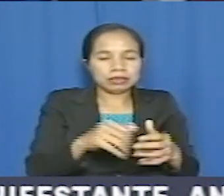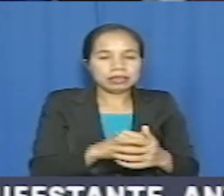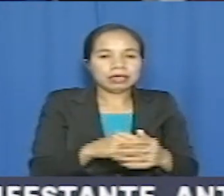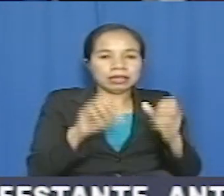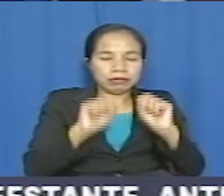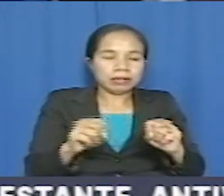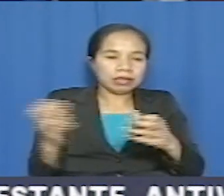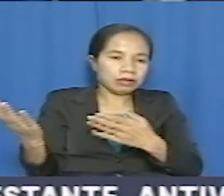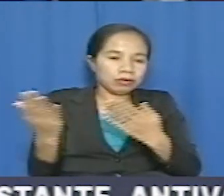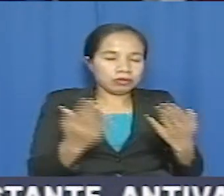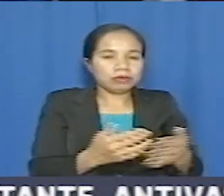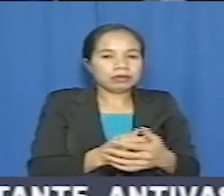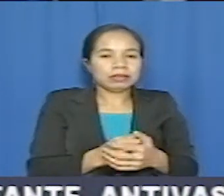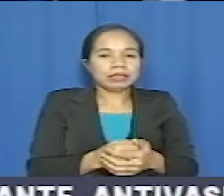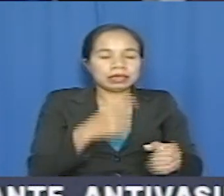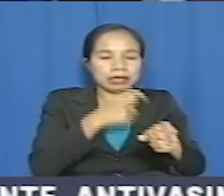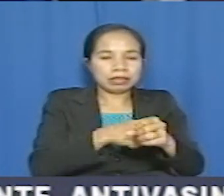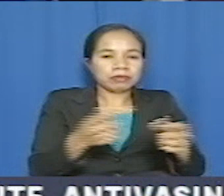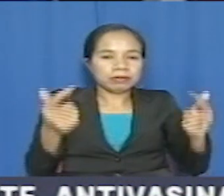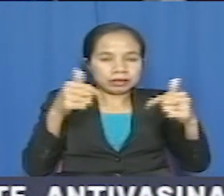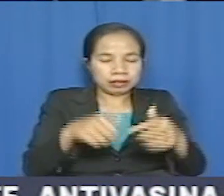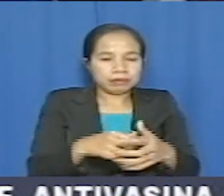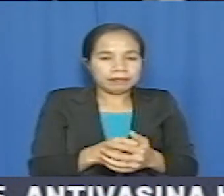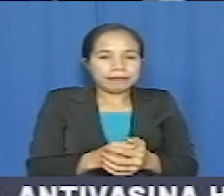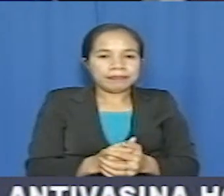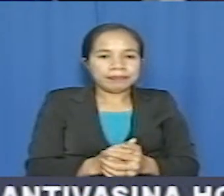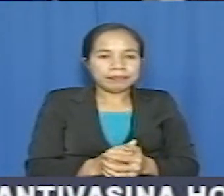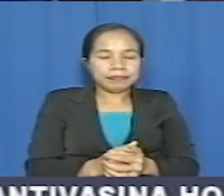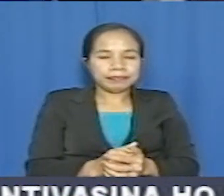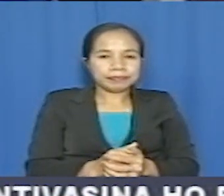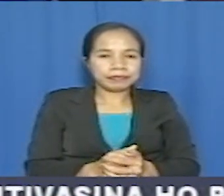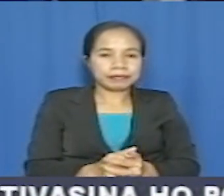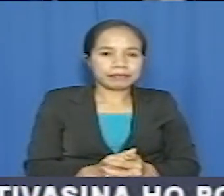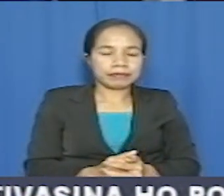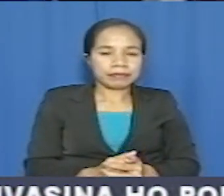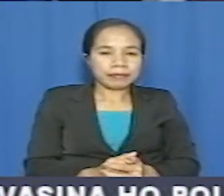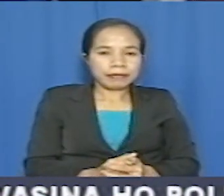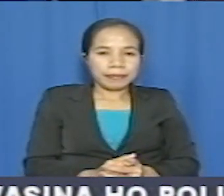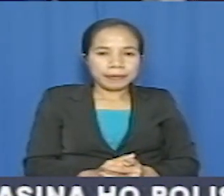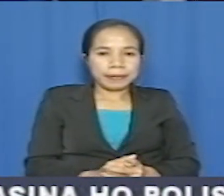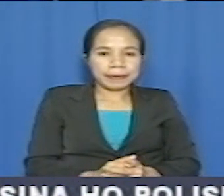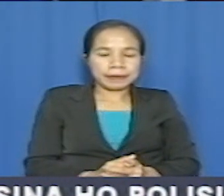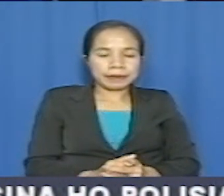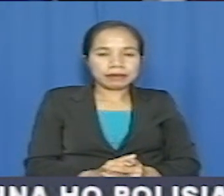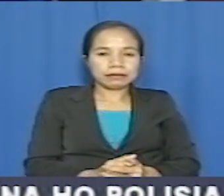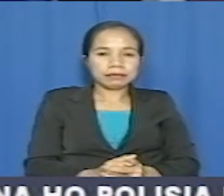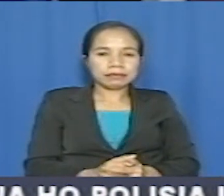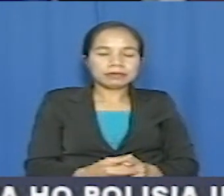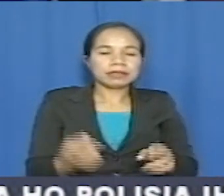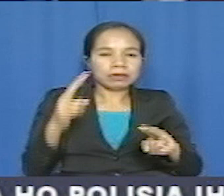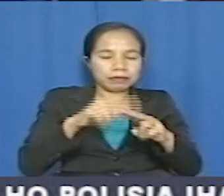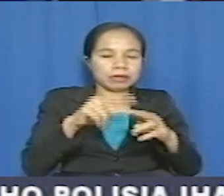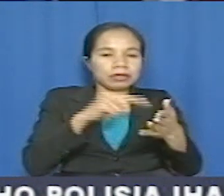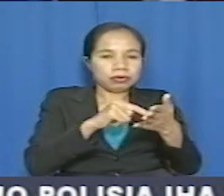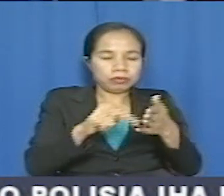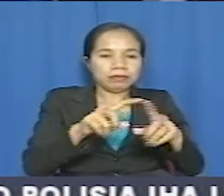lori sira o convence sira lori mai sinal positivo ba ministero saudi rasa pronto iha iha ninia ninia aumento numero ne me ve